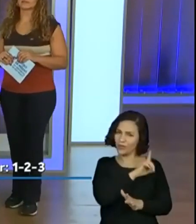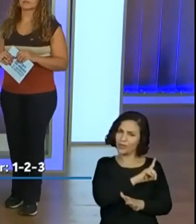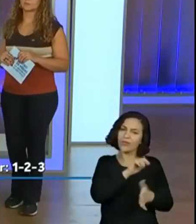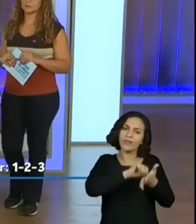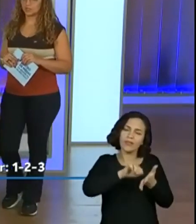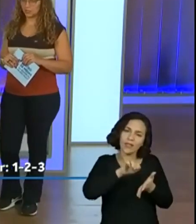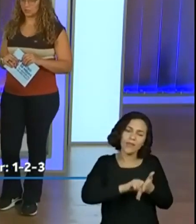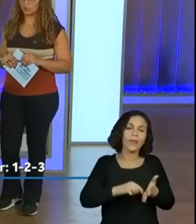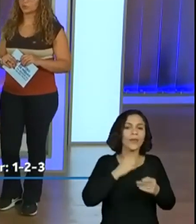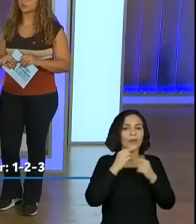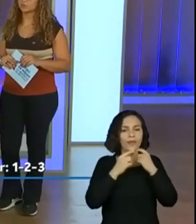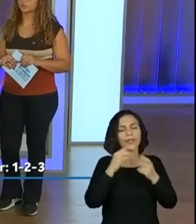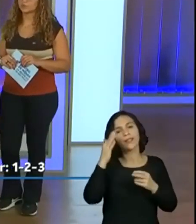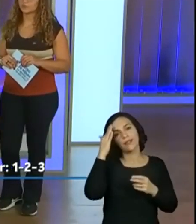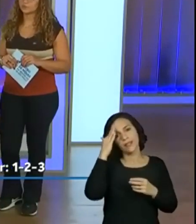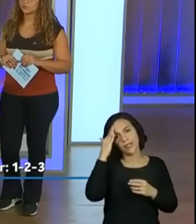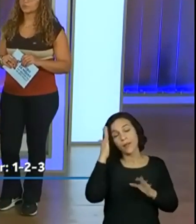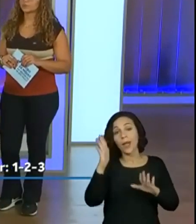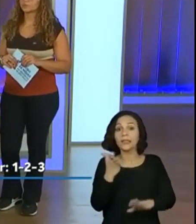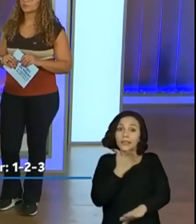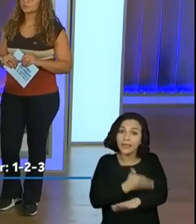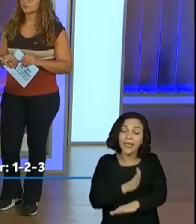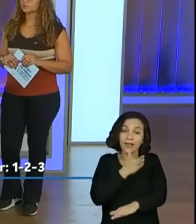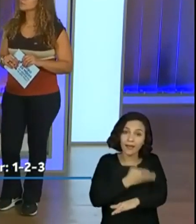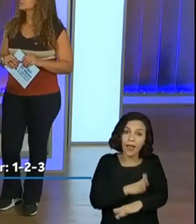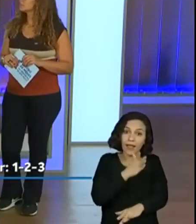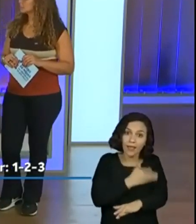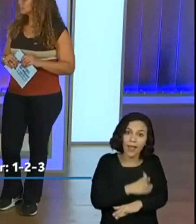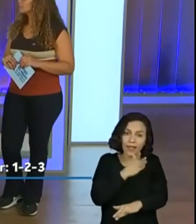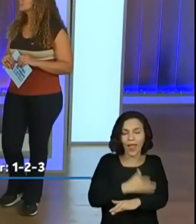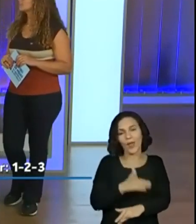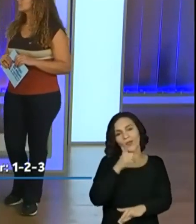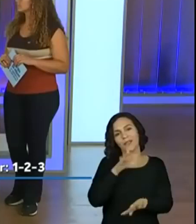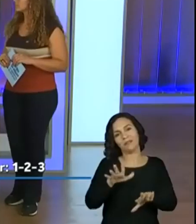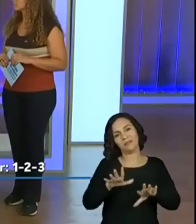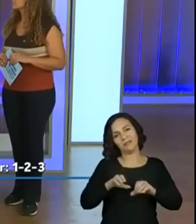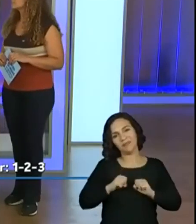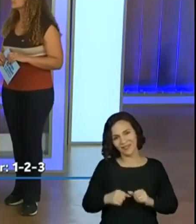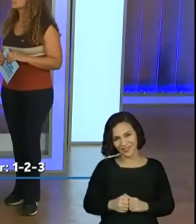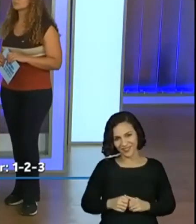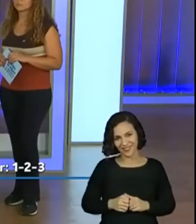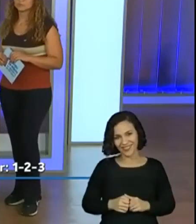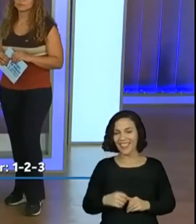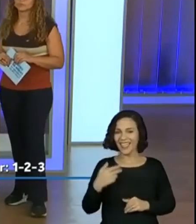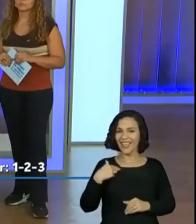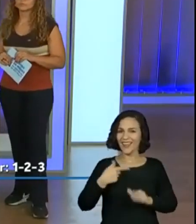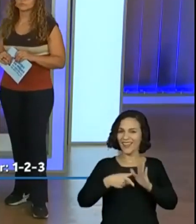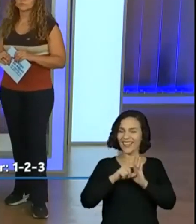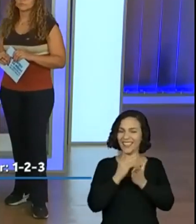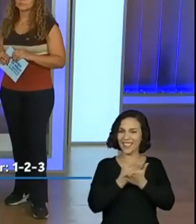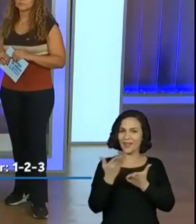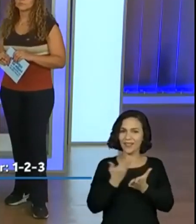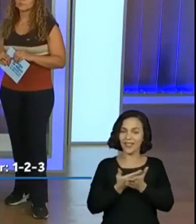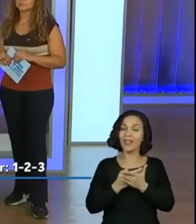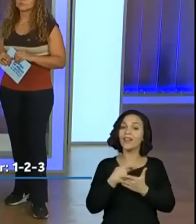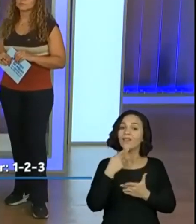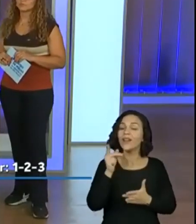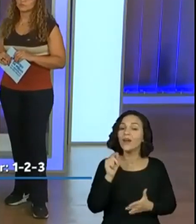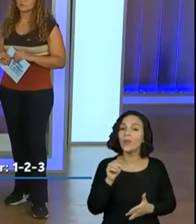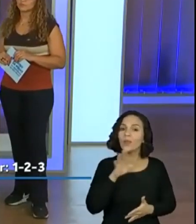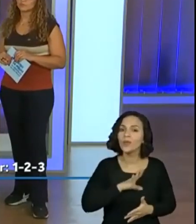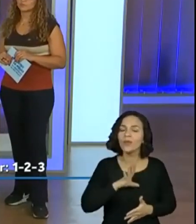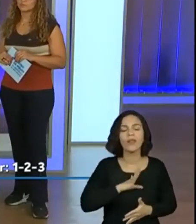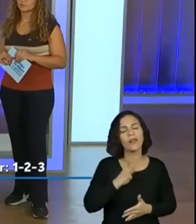muitas, há algumas dificuldades. Isso. E a gente só tem que ficar treinando. Não adianta, já abri aqui na hora que a gente começou a aula e eu falei, língua portuguesa